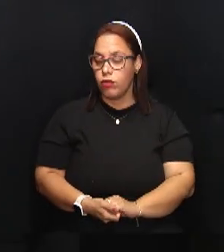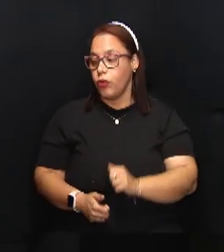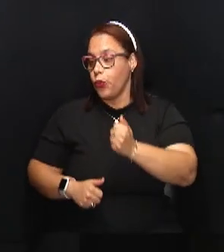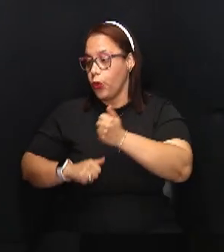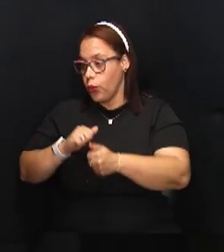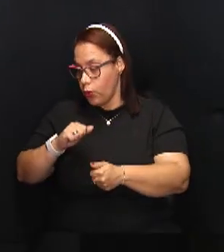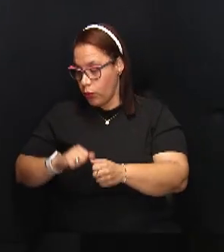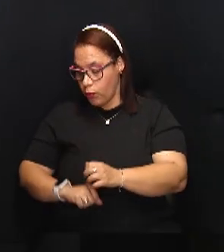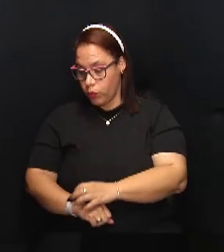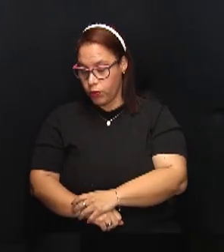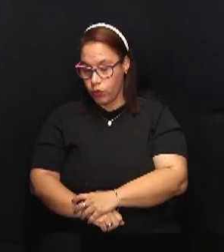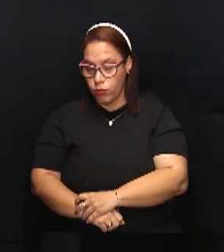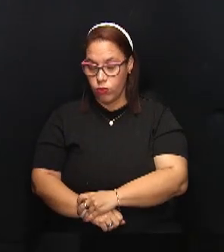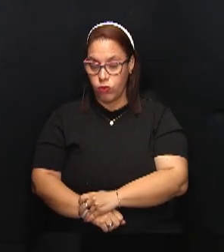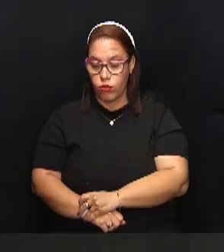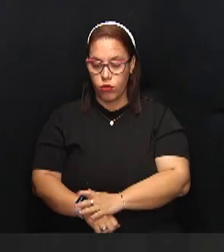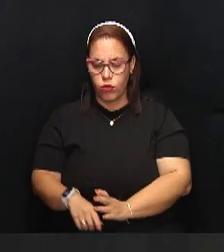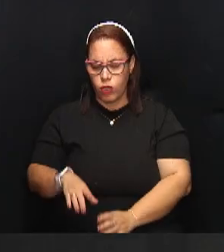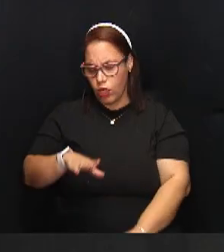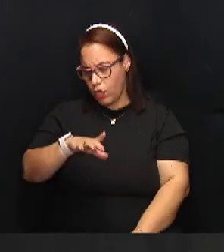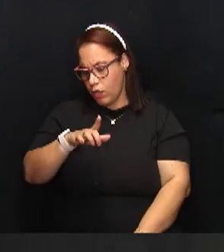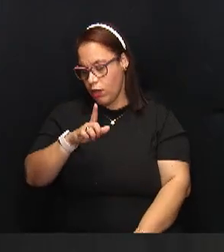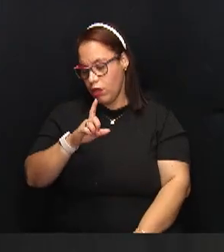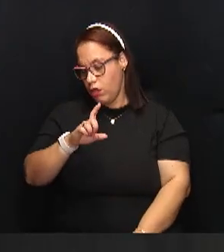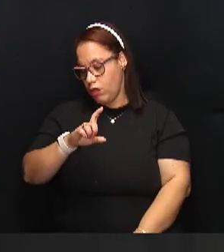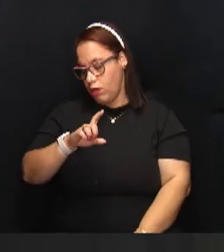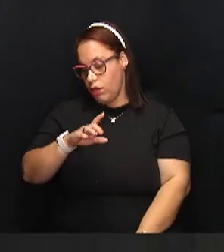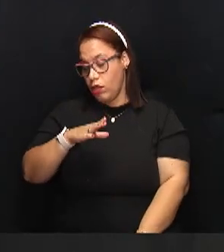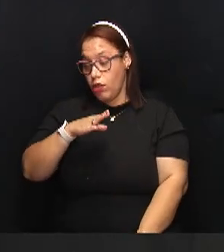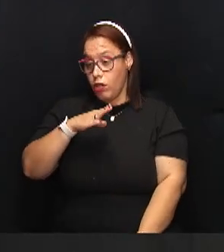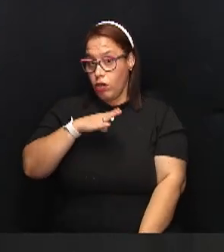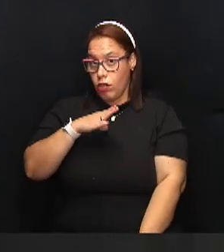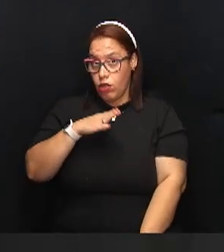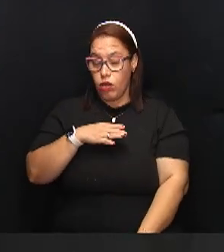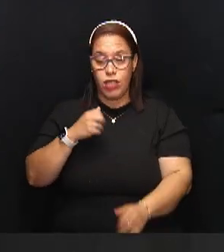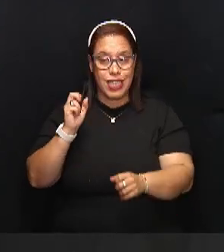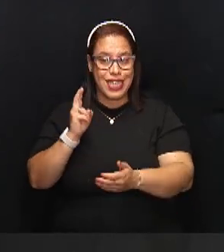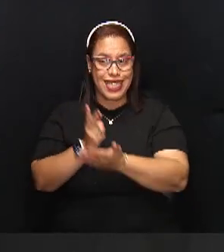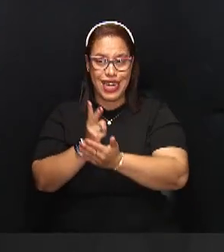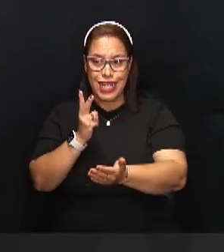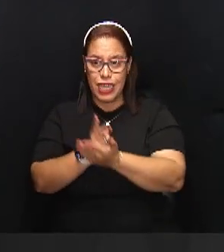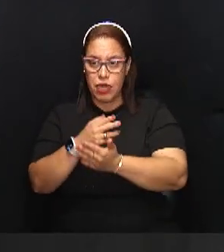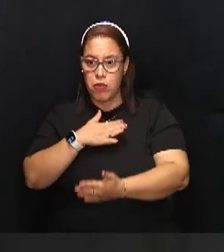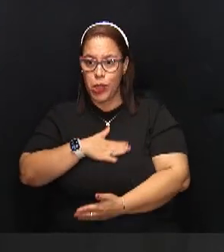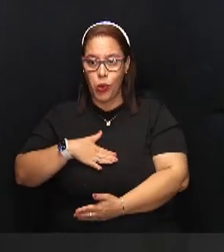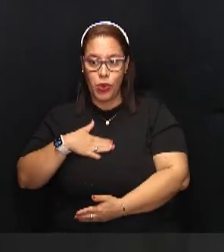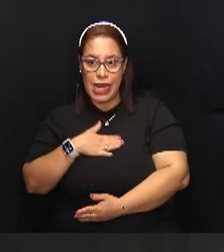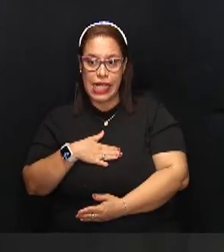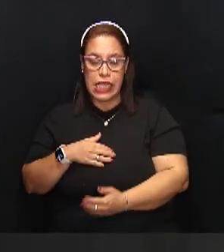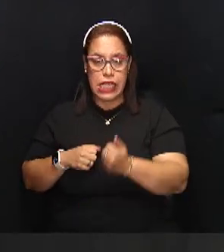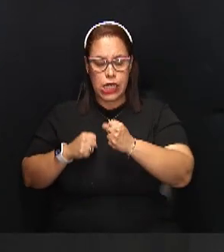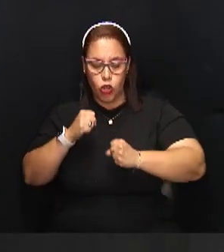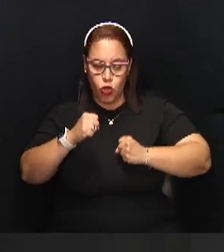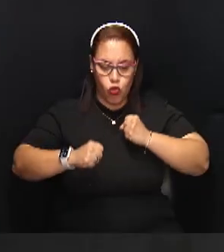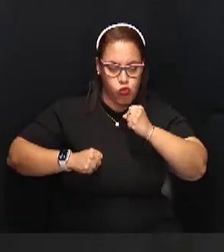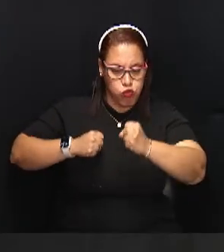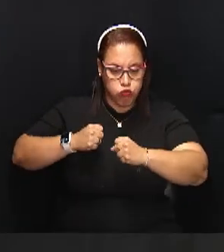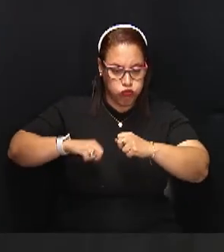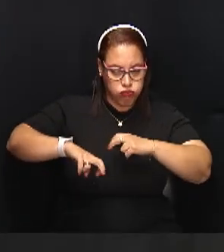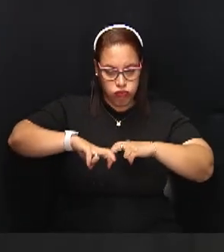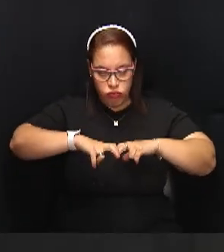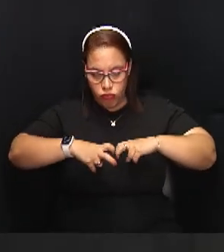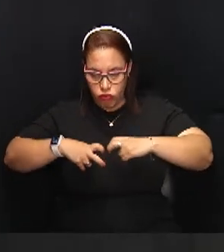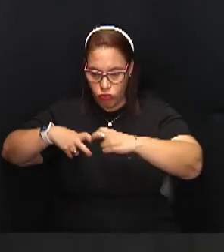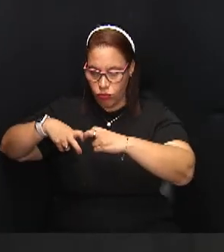esporte, desde que me conheço por gente, eu sempre gostei de praticar esporte, ou corrida, capoeira,